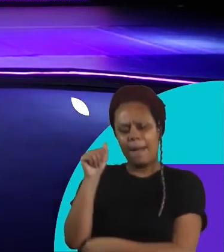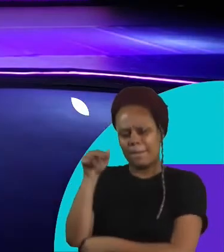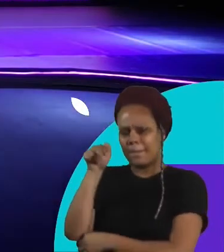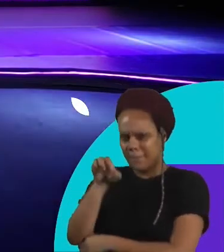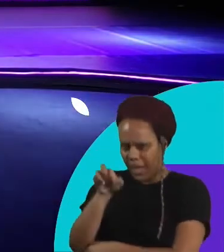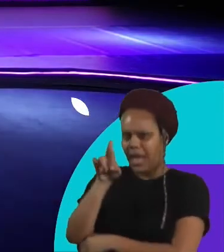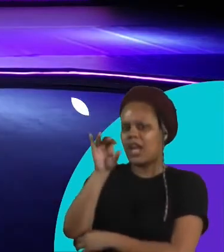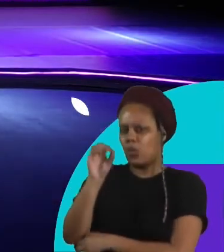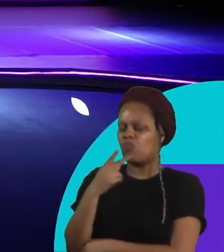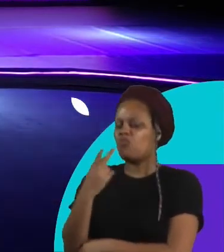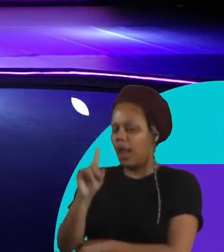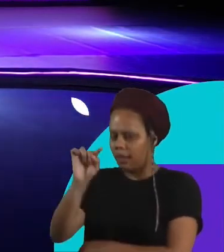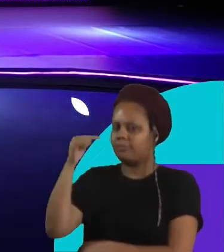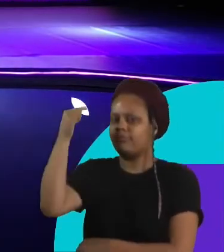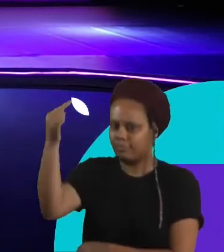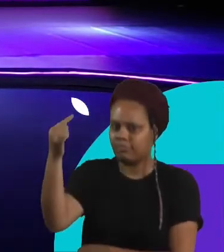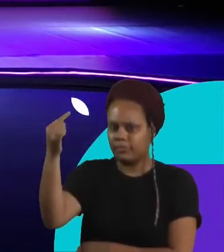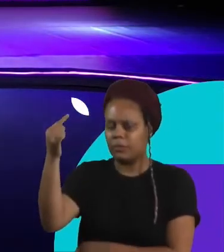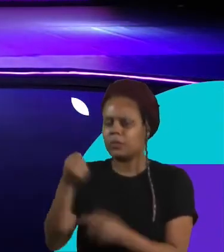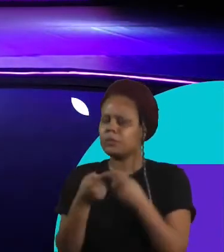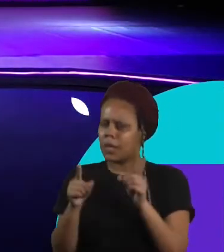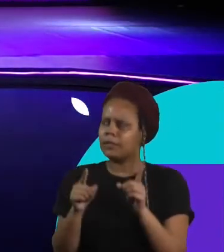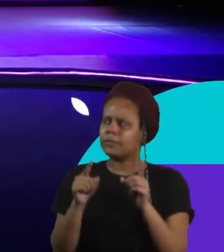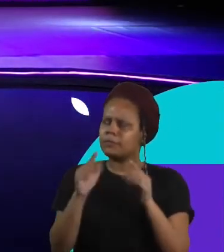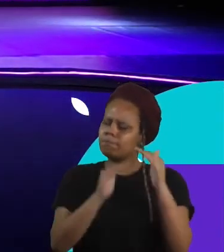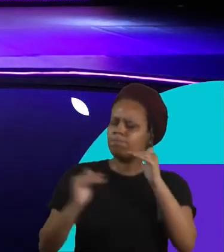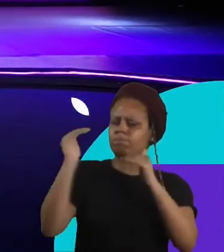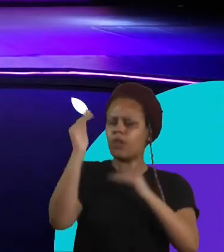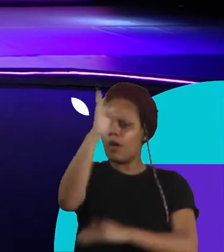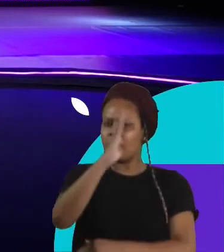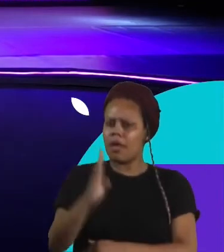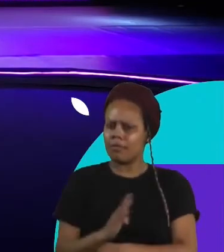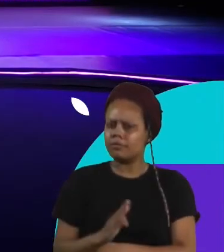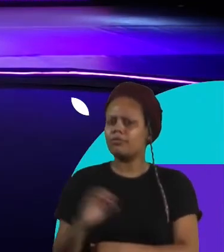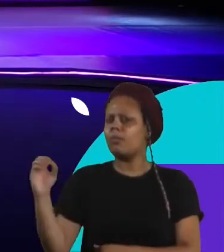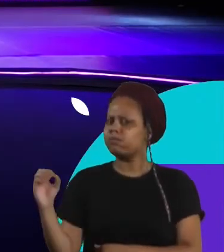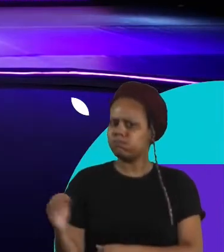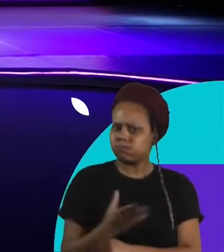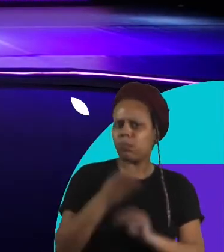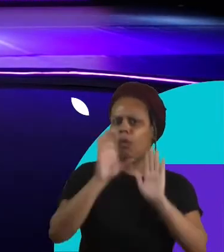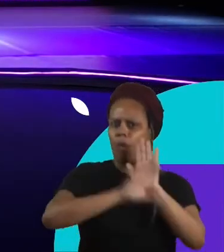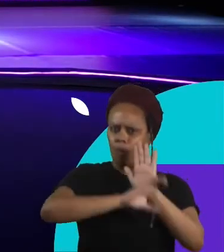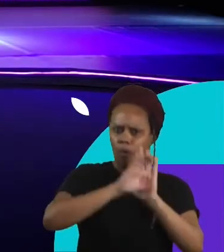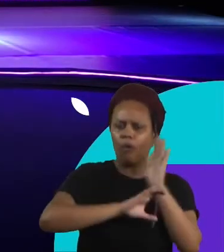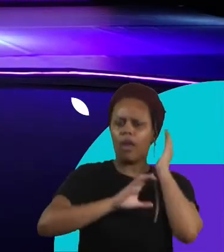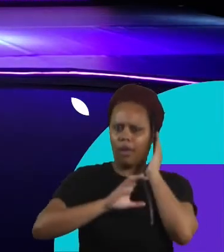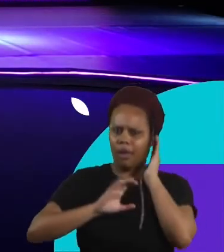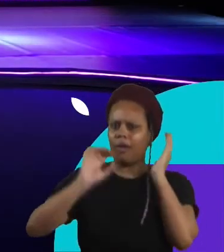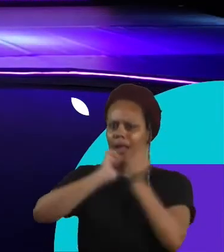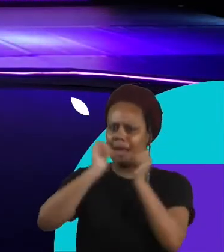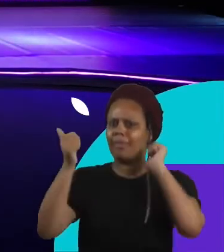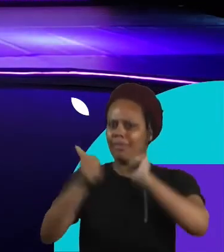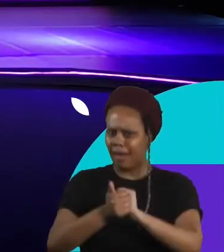uma inovação muito grande a nível de Brasil que pode ir para o mundo todo. É uma nova profissão, um novo currículo adaptado no